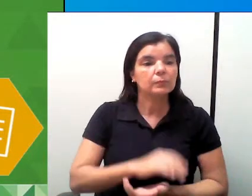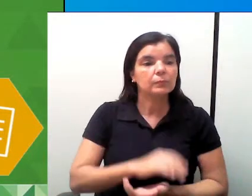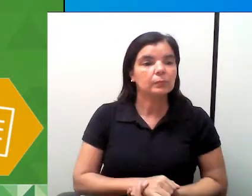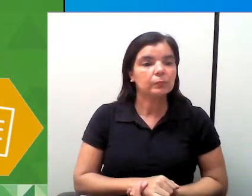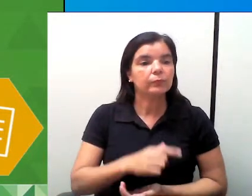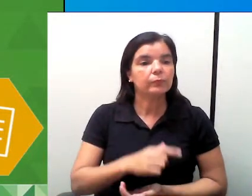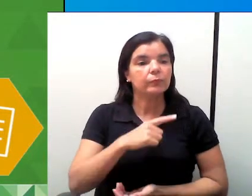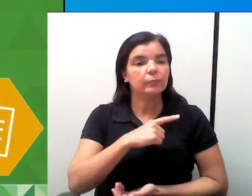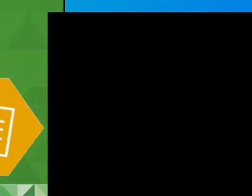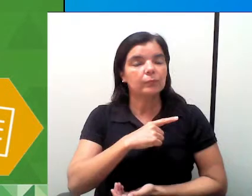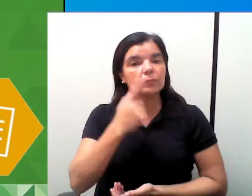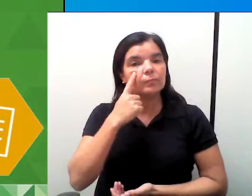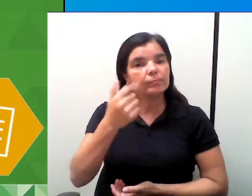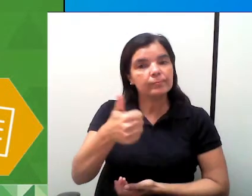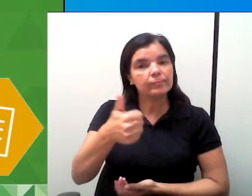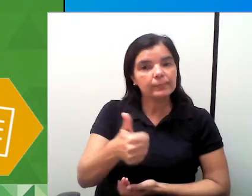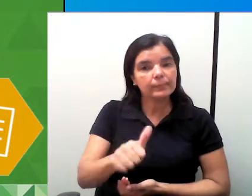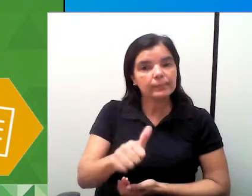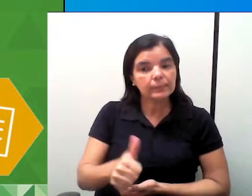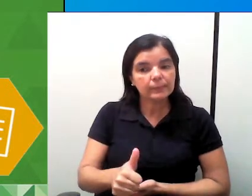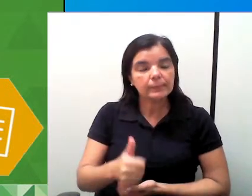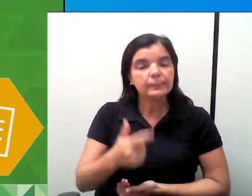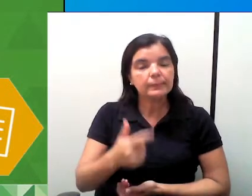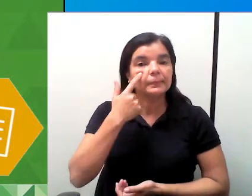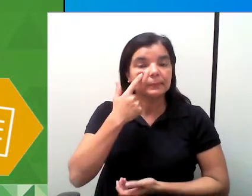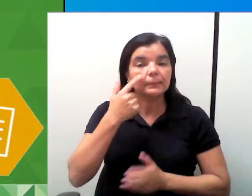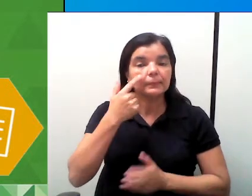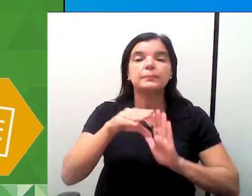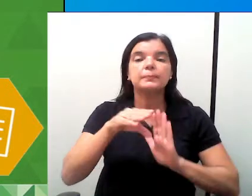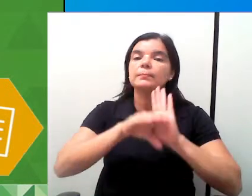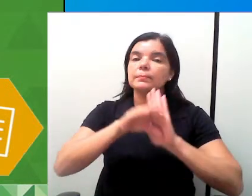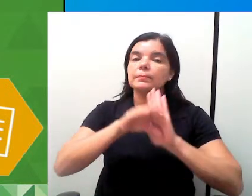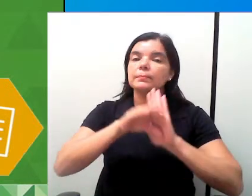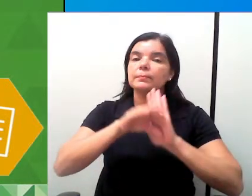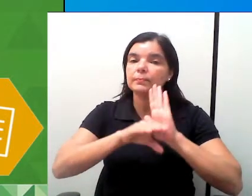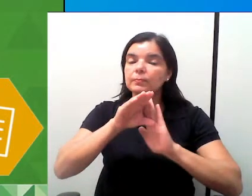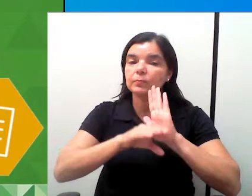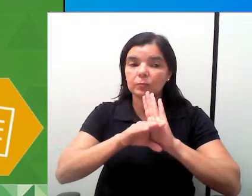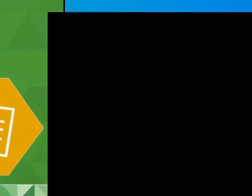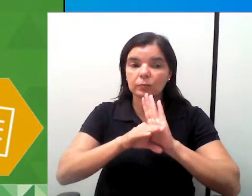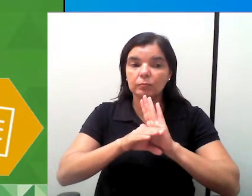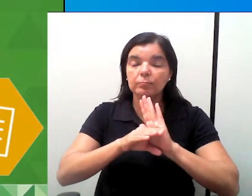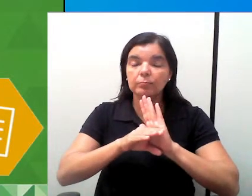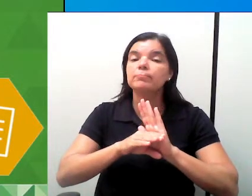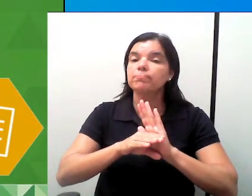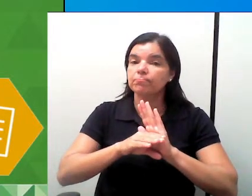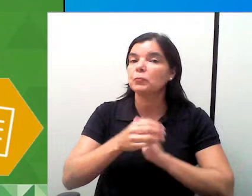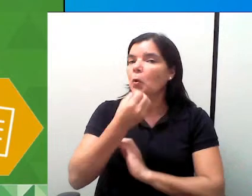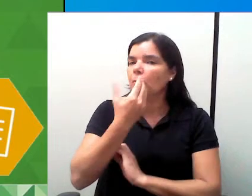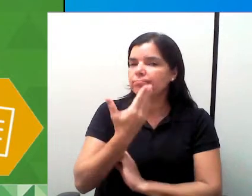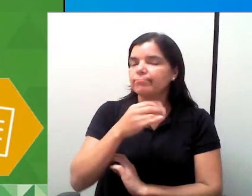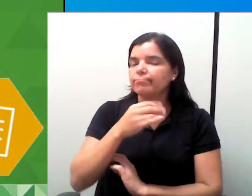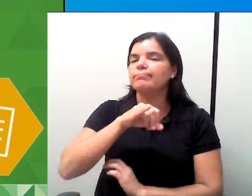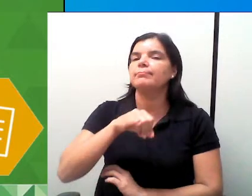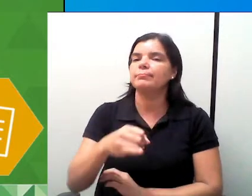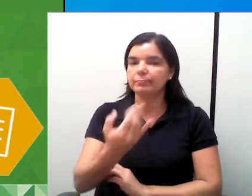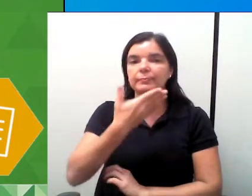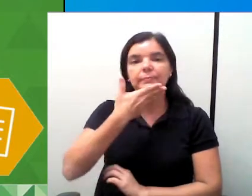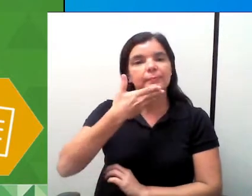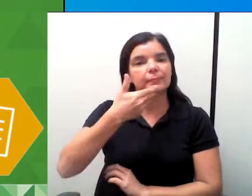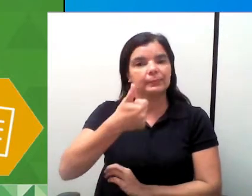repensar, analisar. E a curricularização nos traz uma excelente oportunidade desta